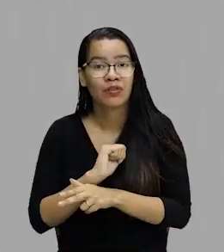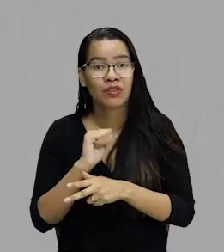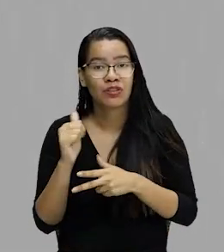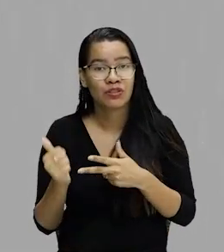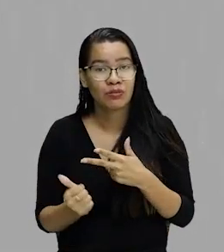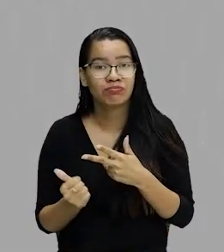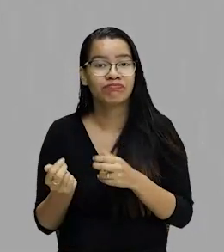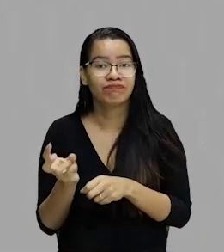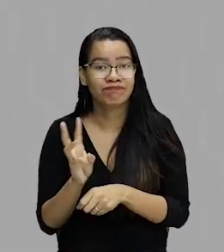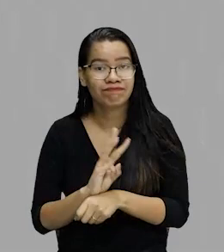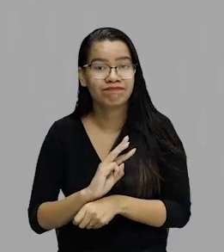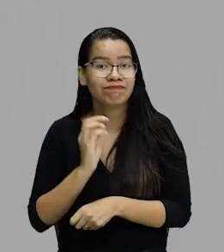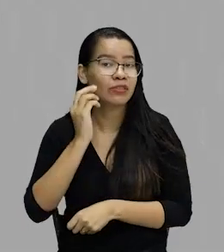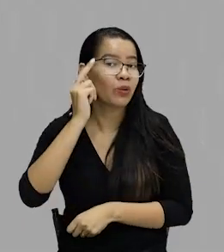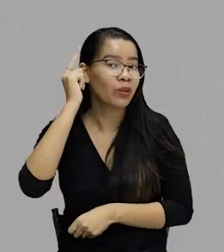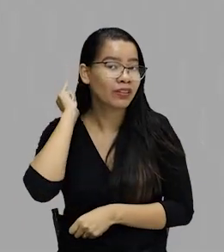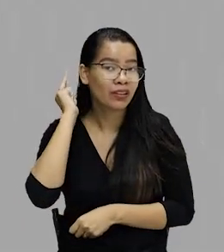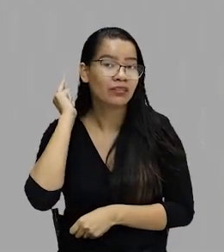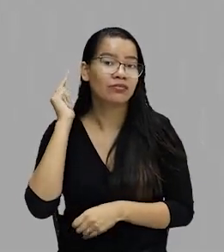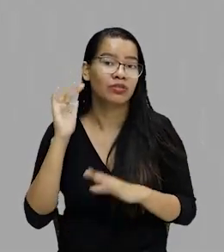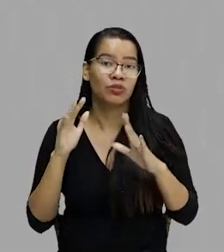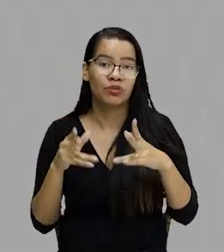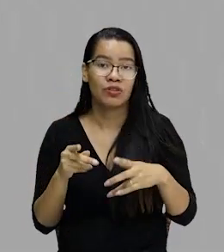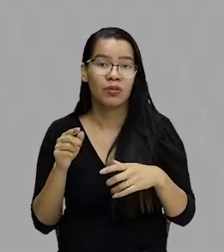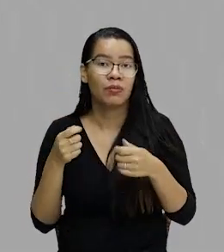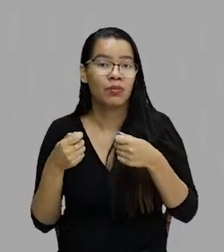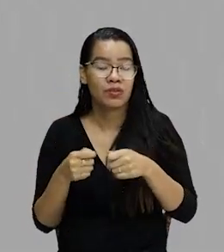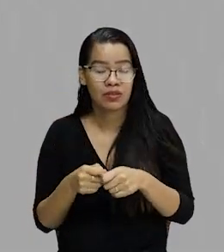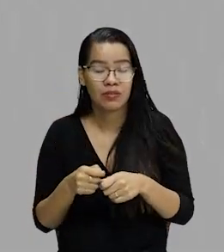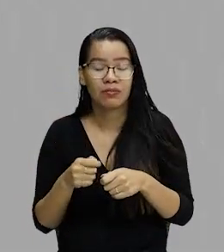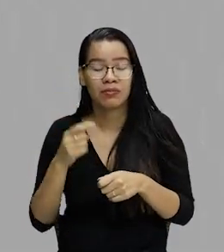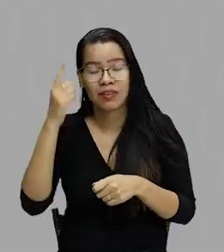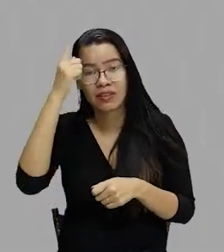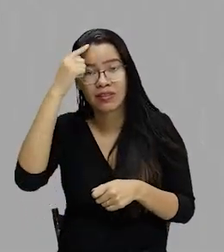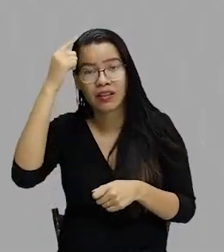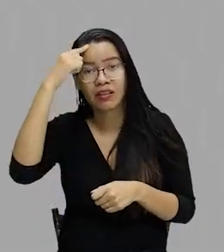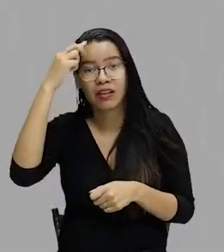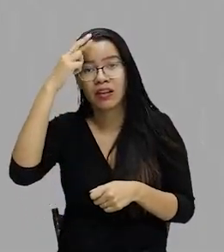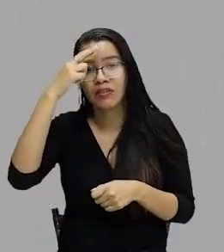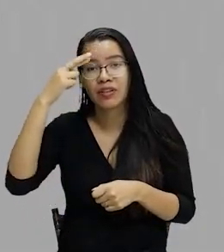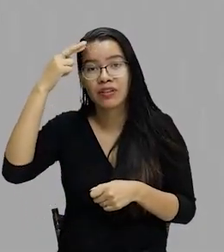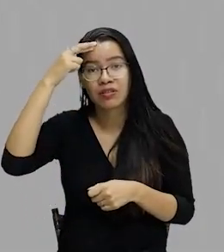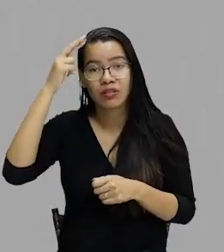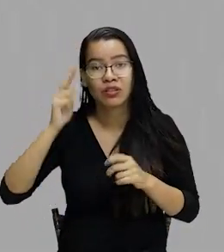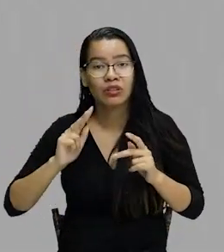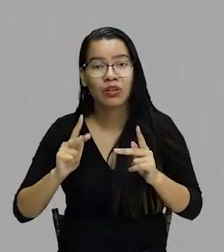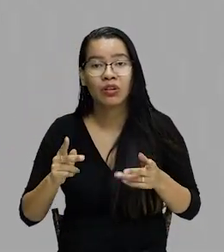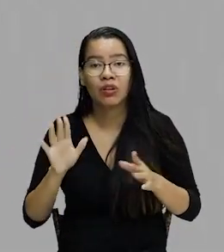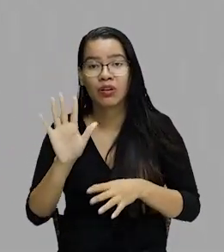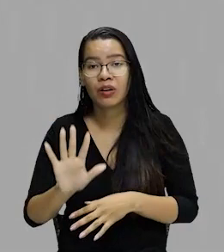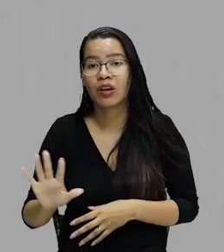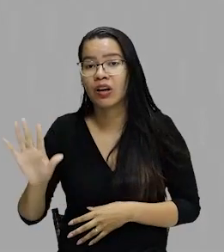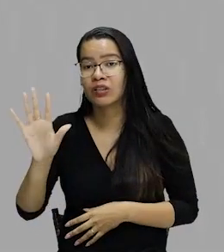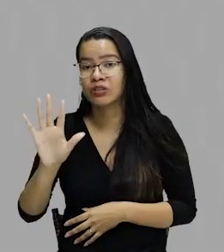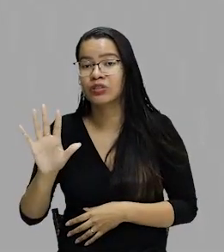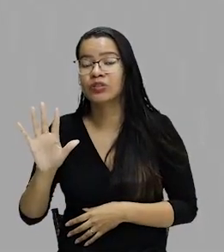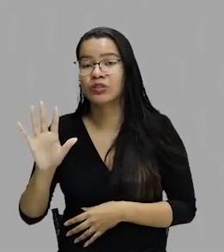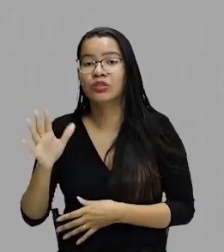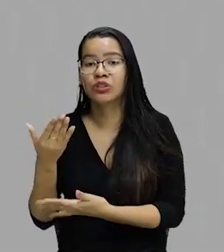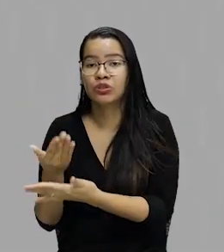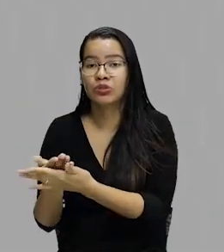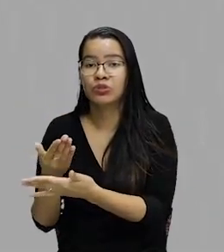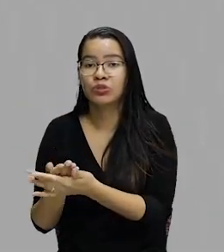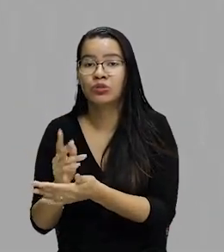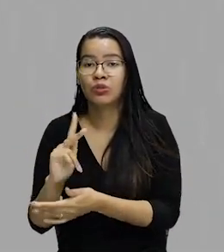que você possa aí pensar. Dentro da reflexão na área de humanas, o trabalho é um elemento sempre trazido